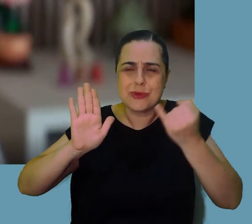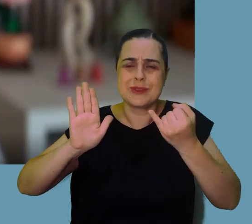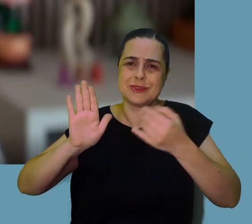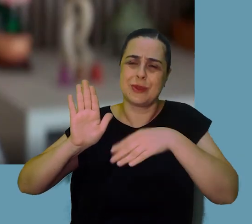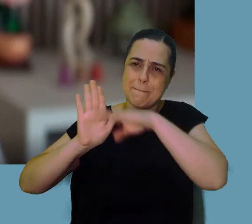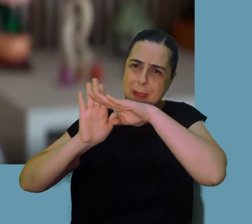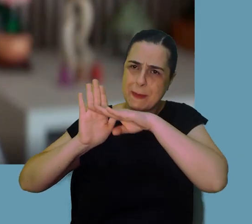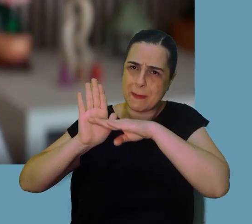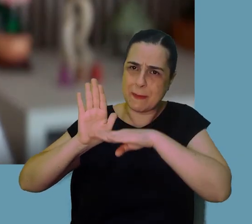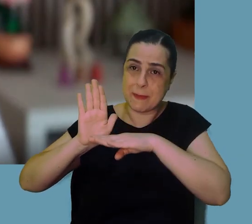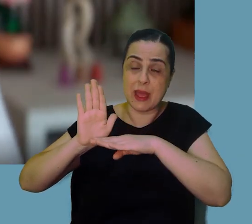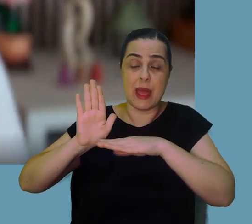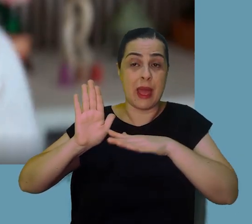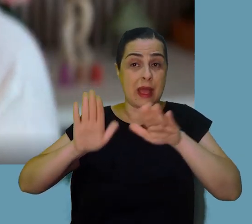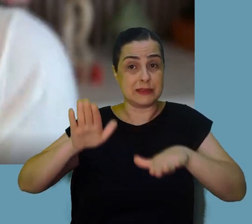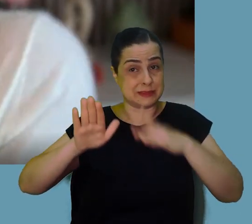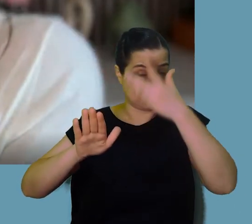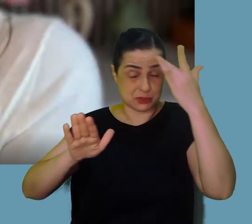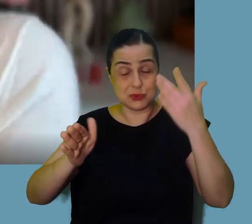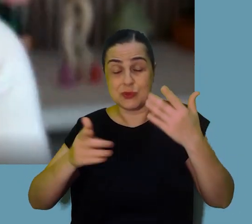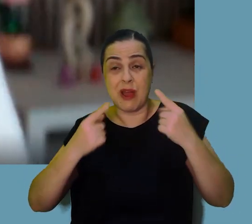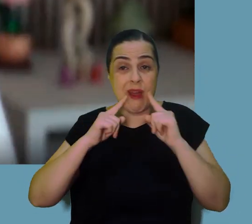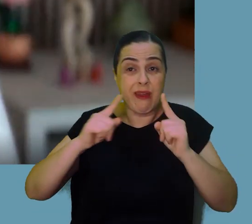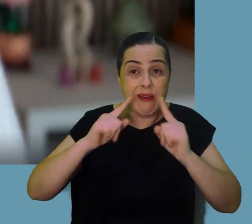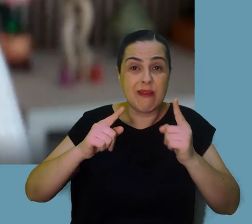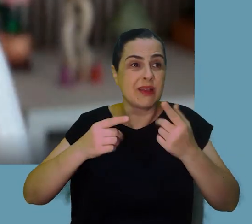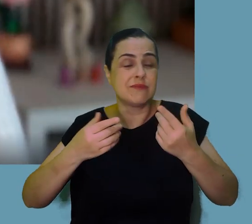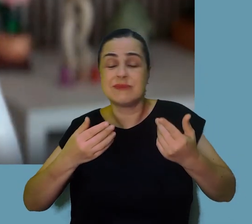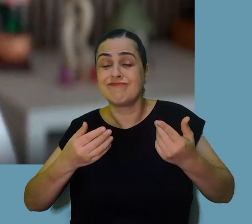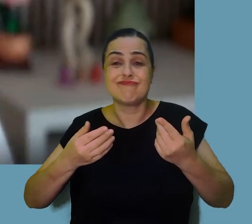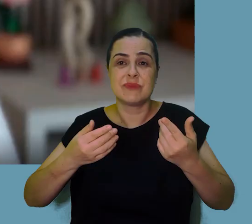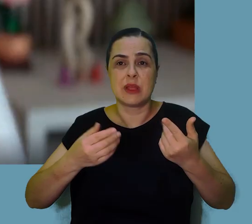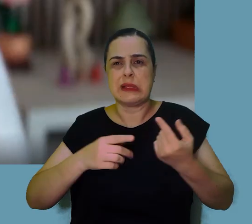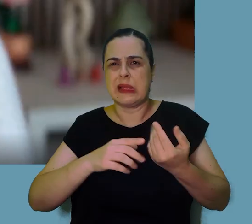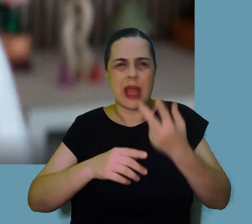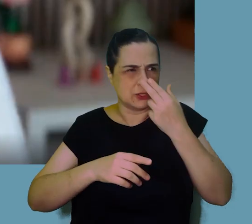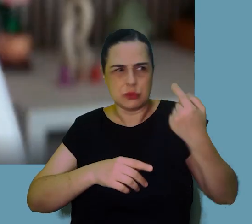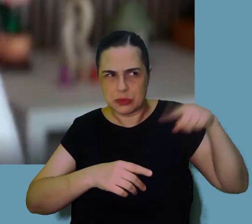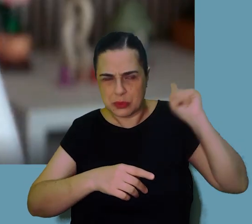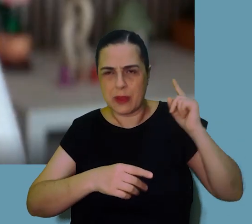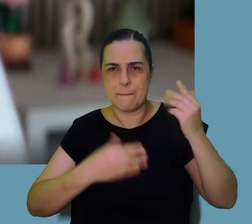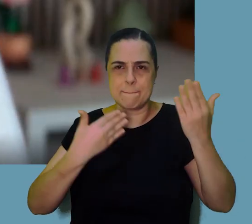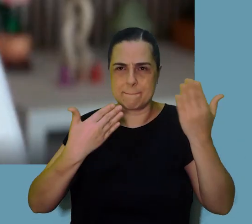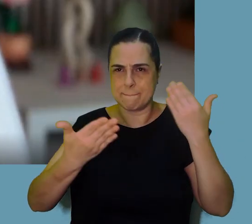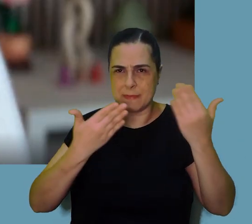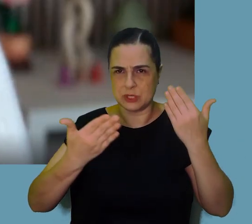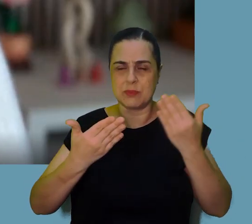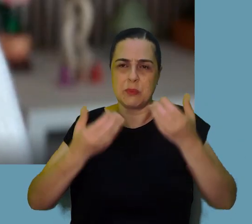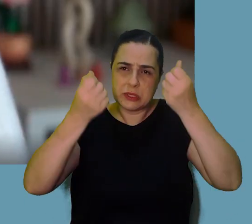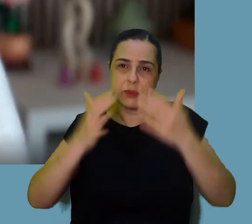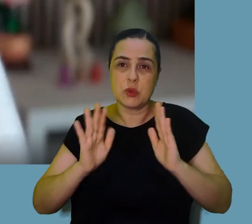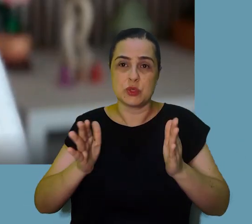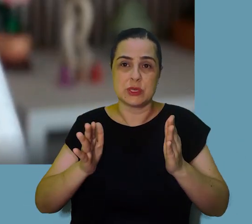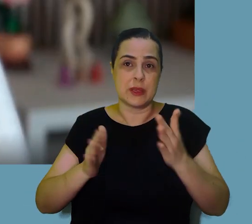né, todo mundo, num primeiro momento, reclama, né, mas hoje ninguém mais, a gente falou em algum outro bate-papo, mas ninguém mais anda